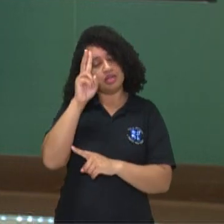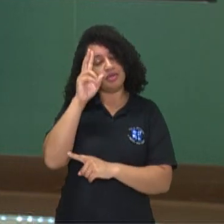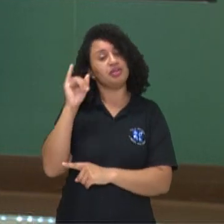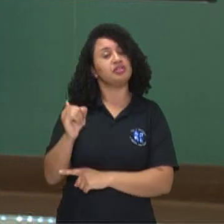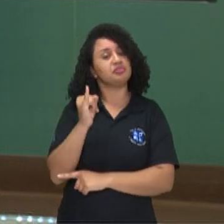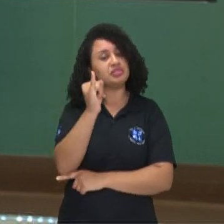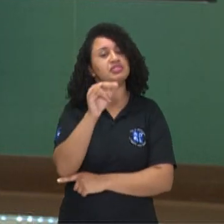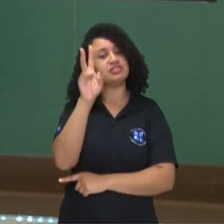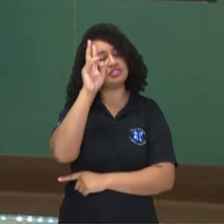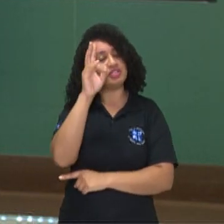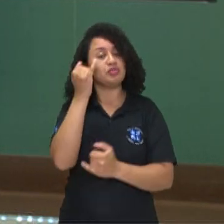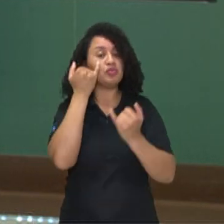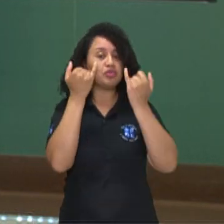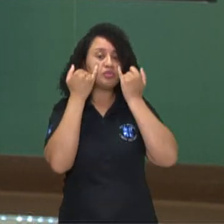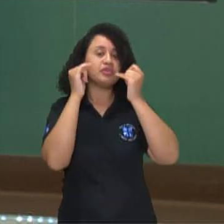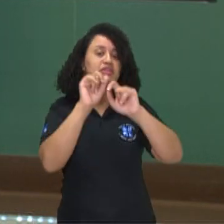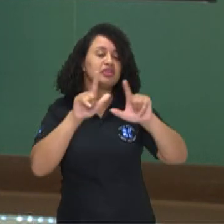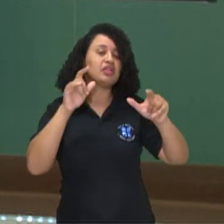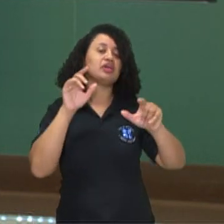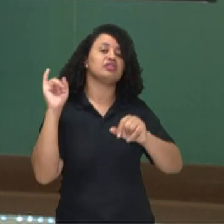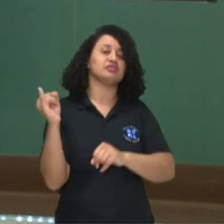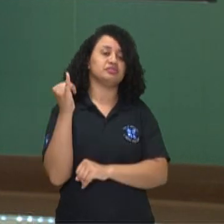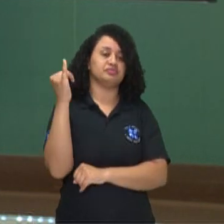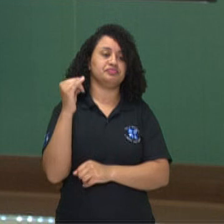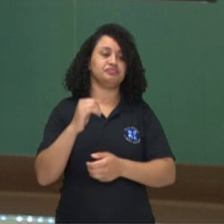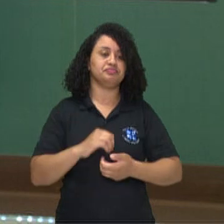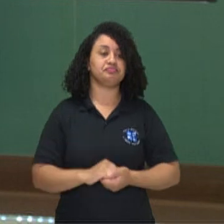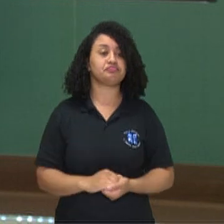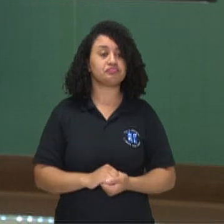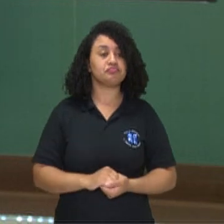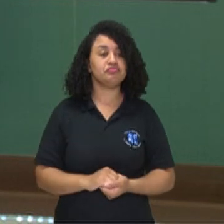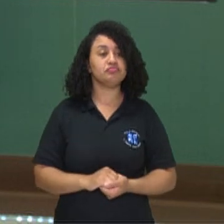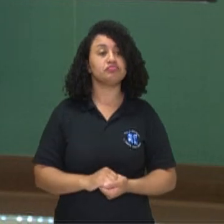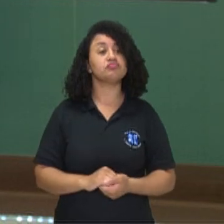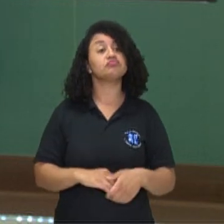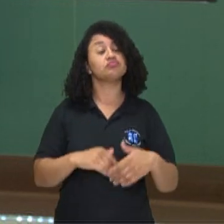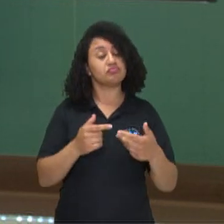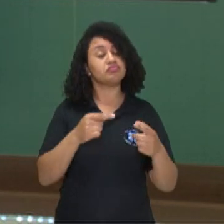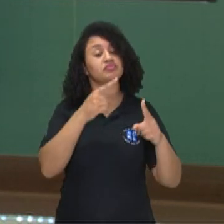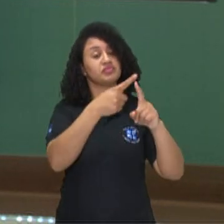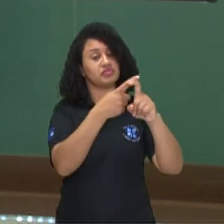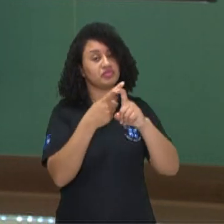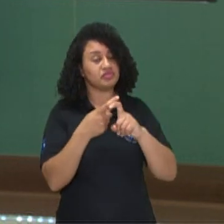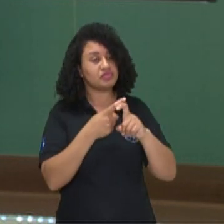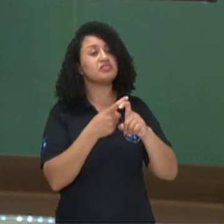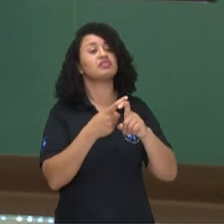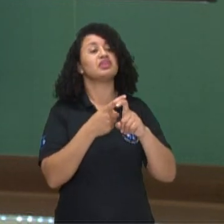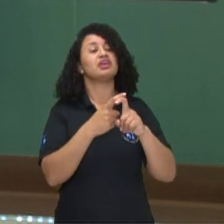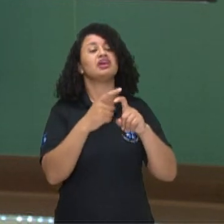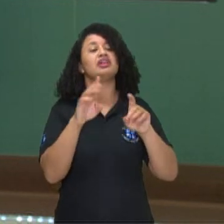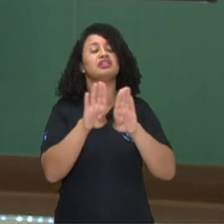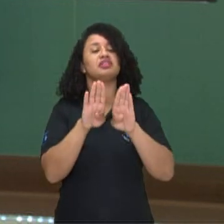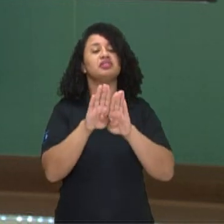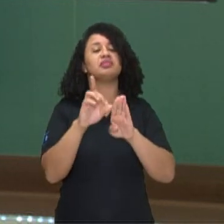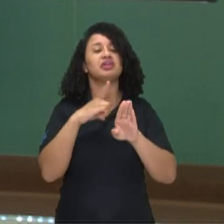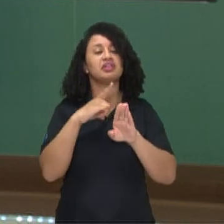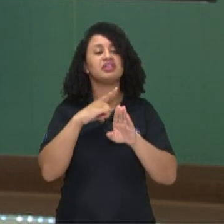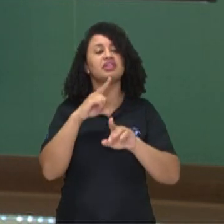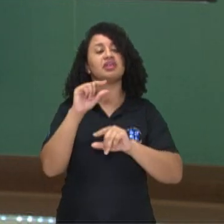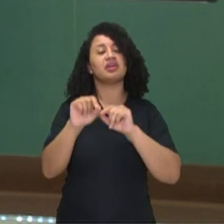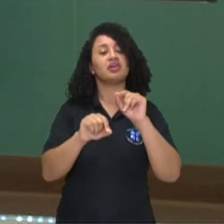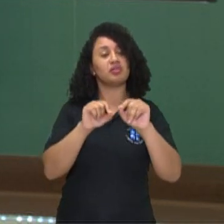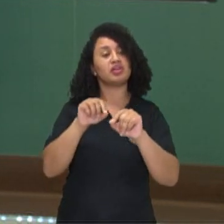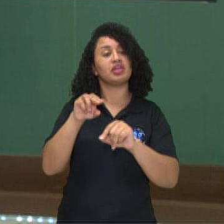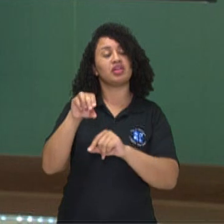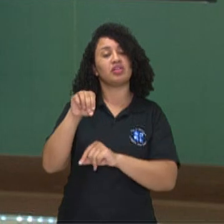informação bem importante que a gente não pode esquecer. E dentro da multiplicação e dos produtos, nós temos os produtos que